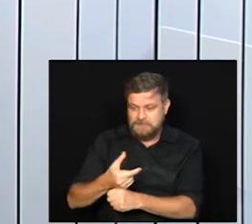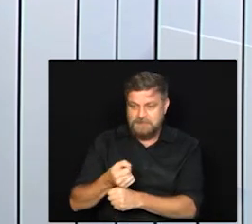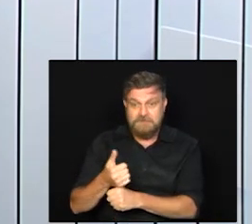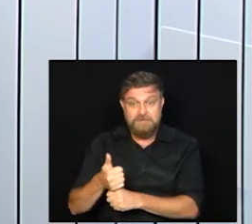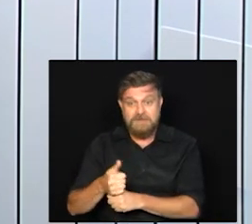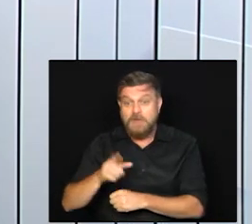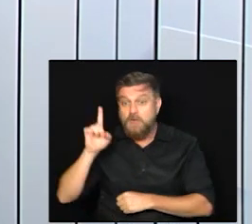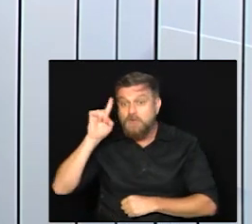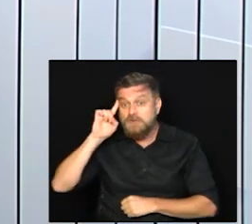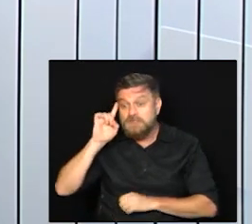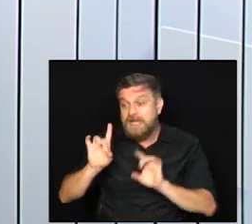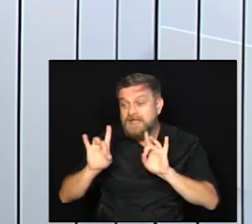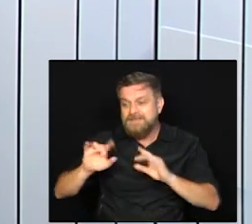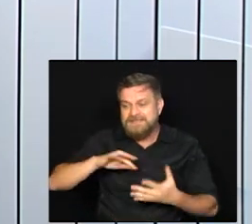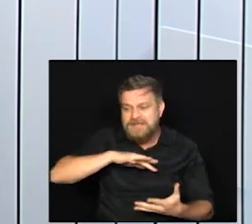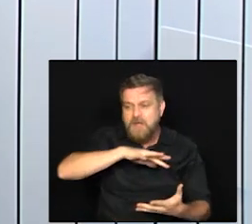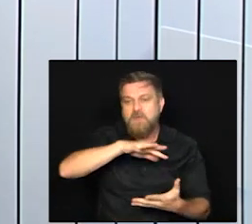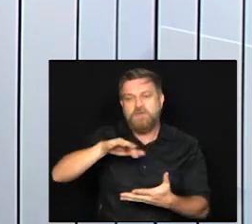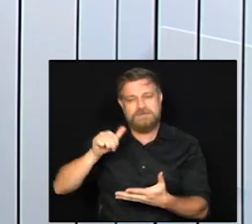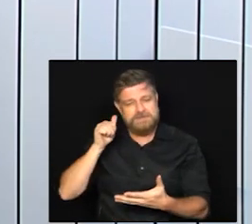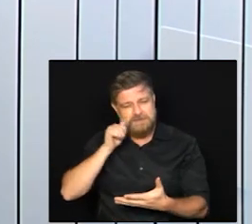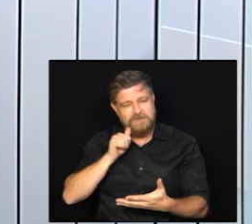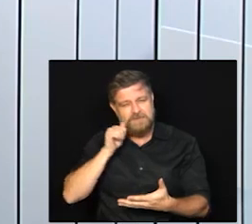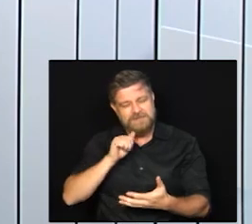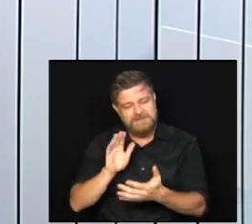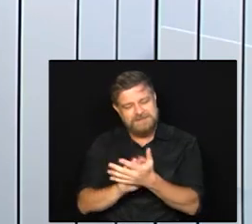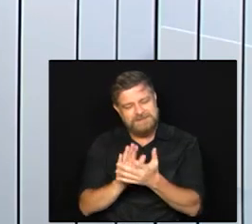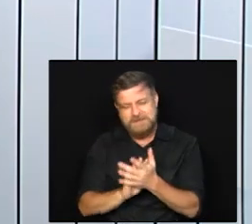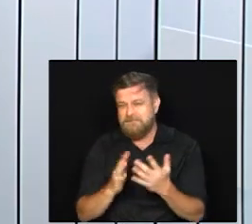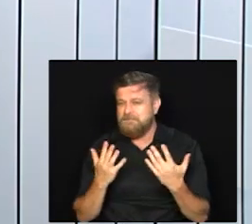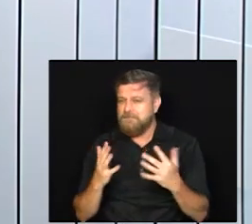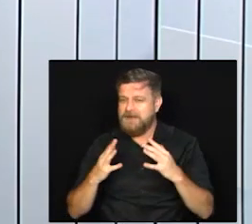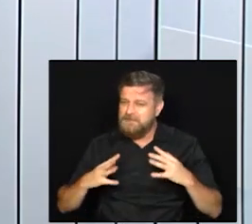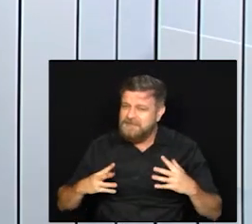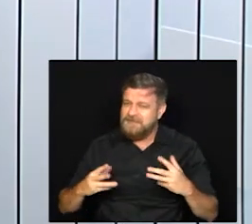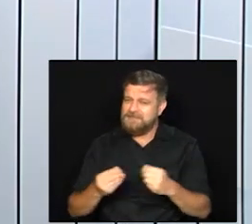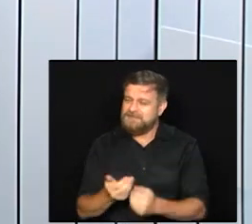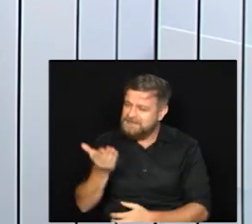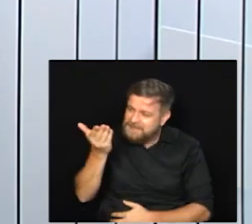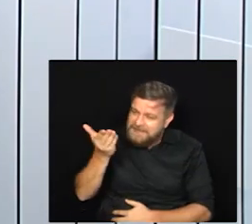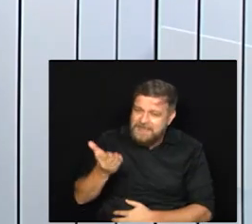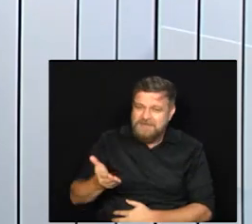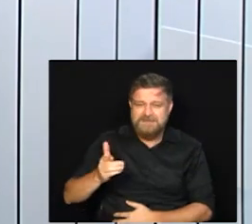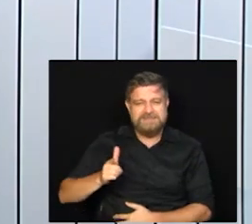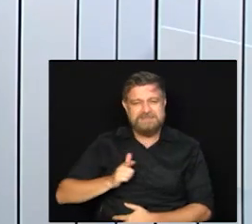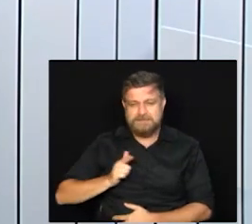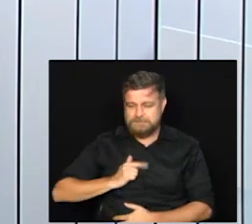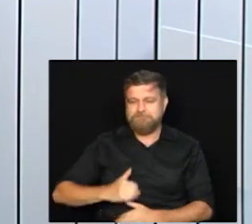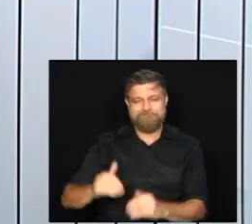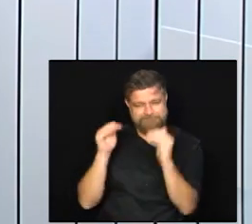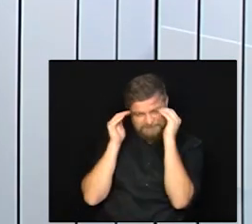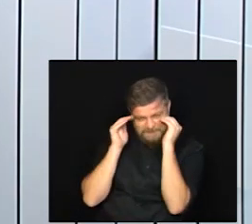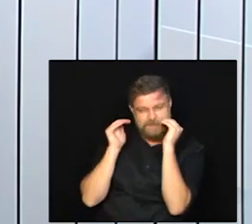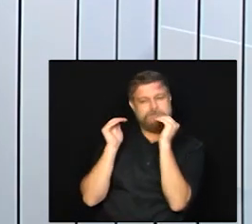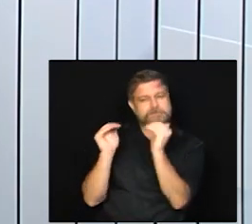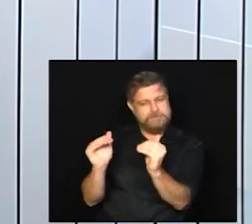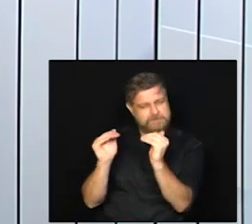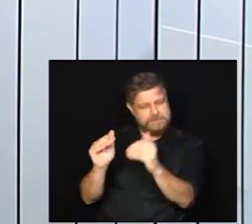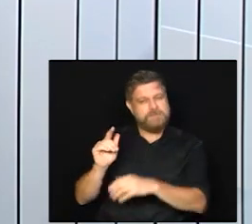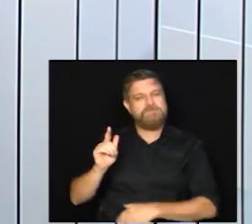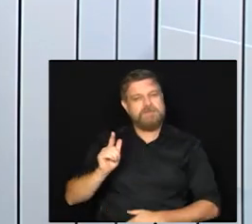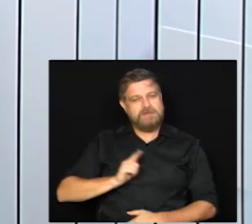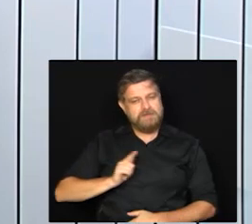Dia Internacional da Mulher. Parabéns a todas e que vocês sejam cada vez mais respeitadas e que